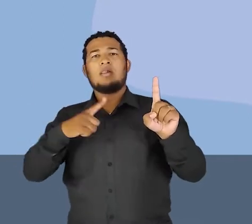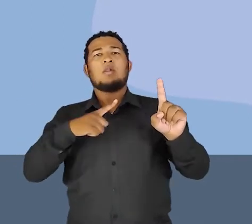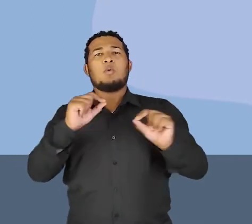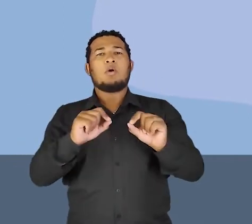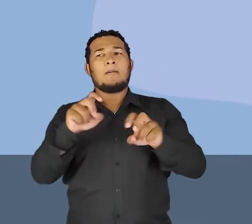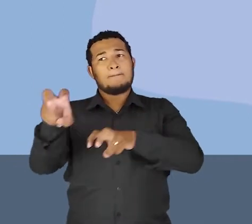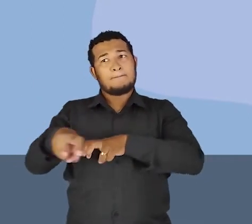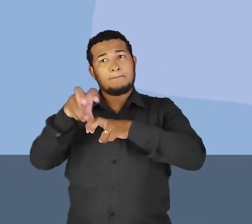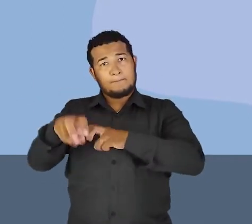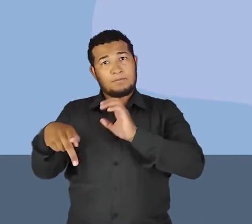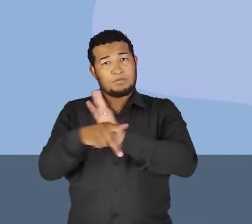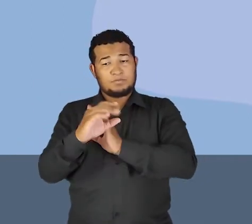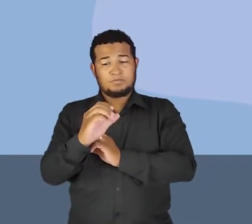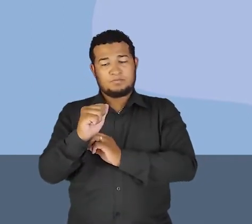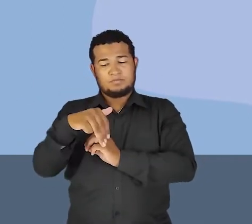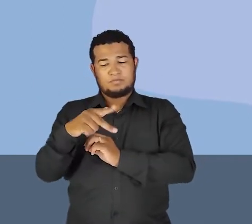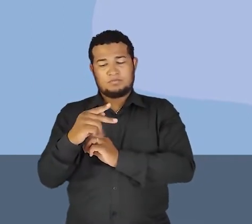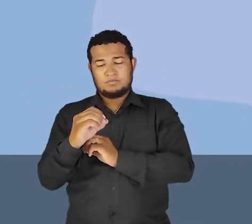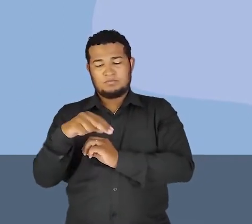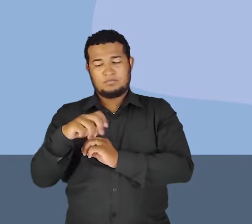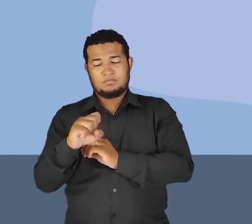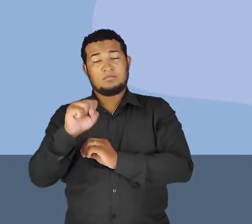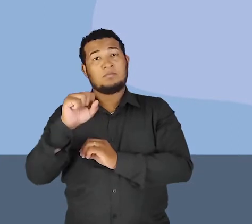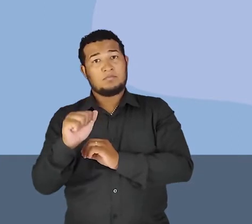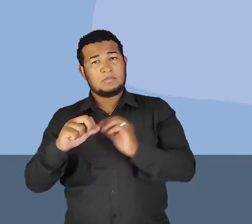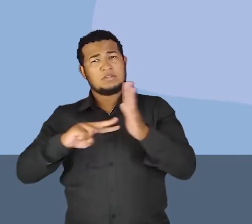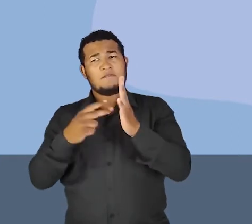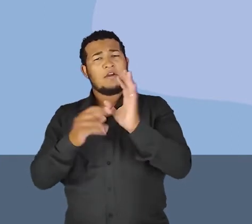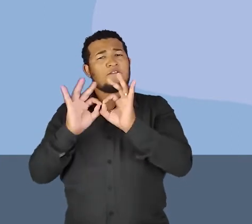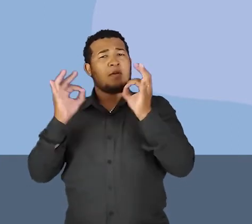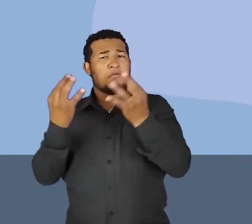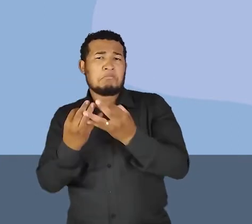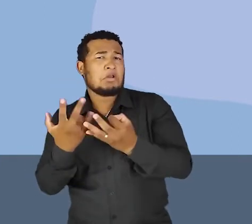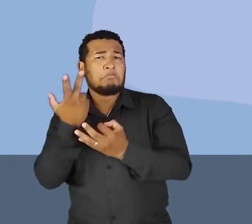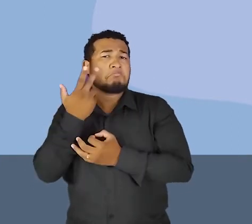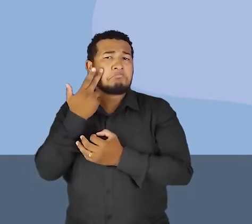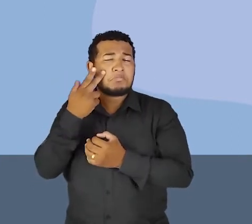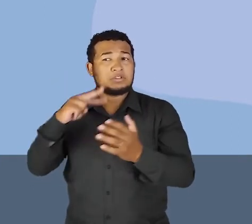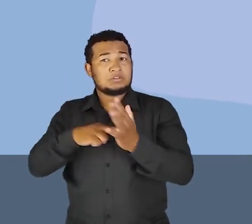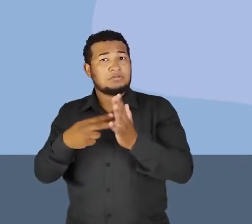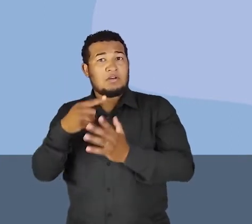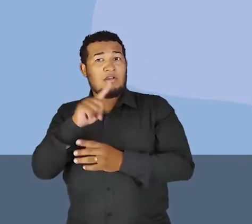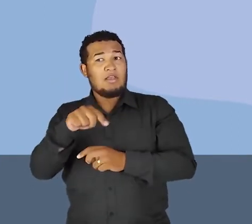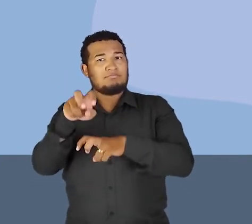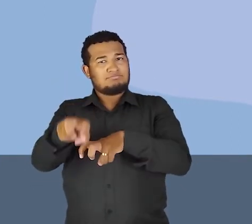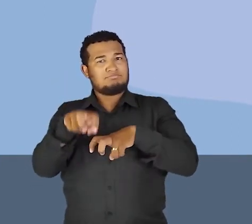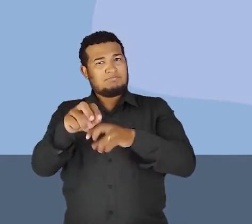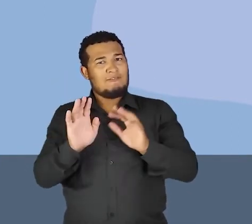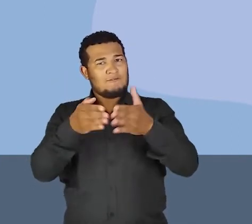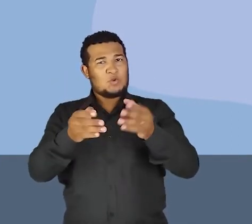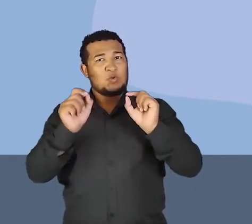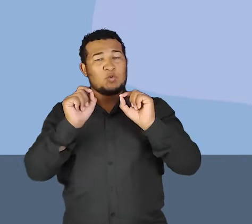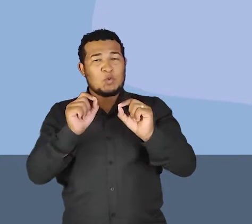agricultura camponesa. Então, a agricultura camponesa é a agricultura familiar, que vai ter uma agricultura voltada